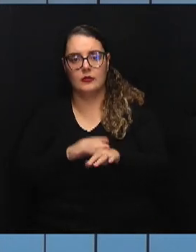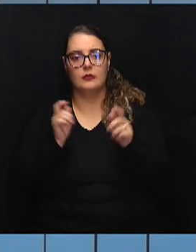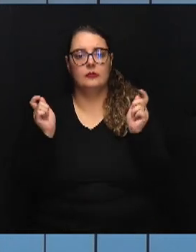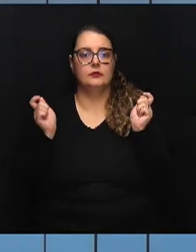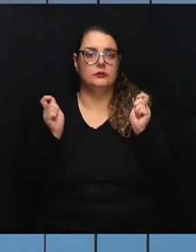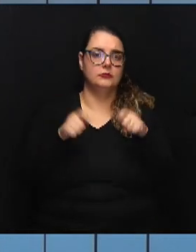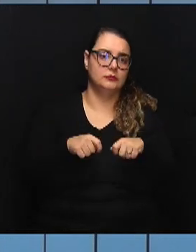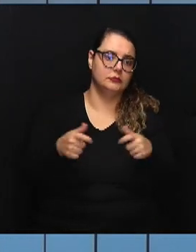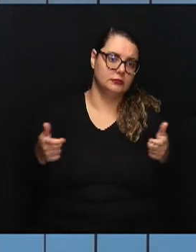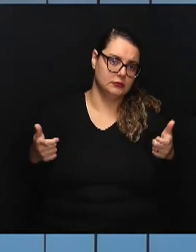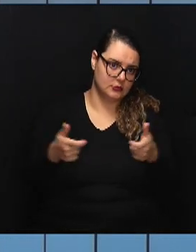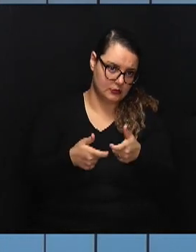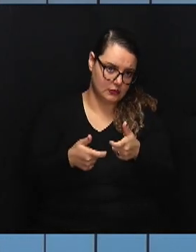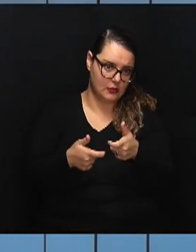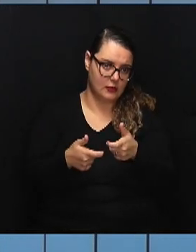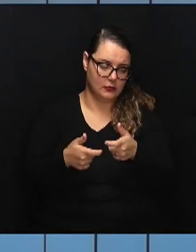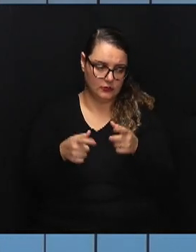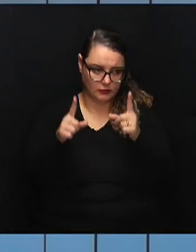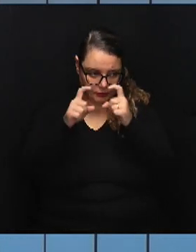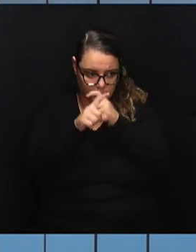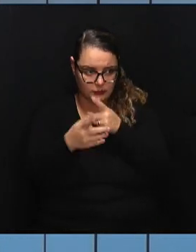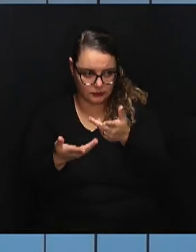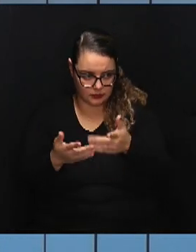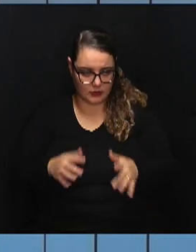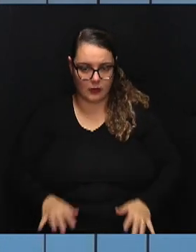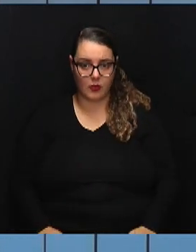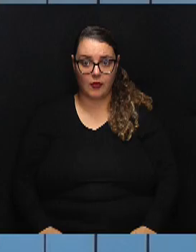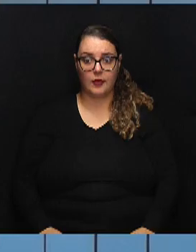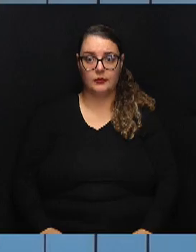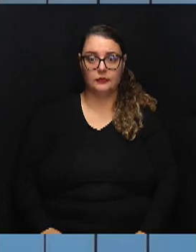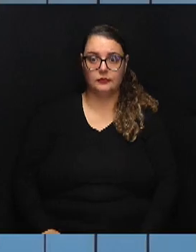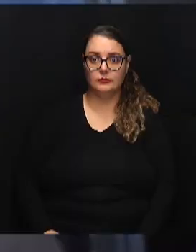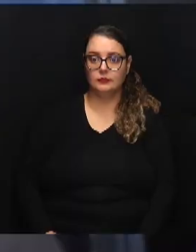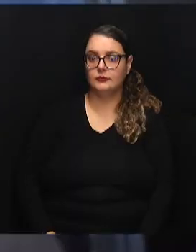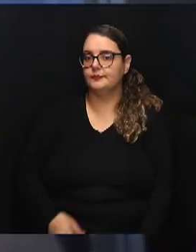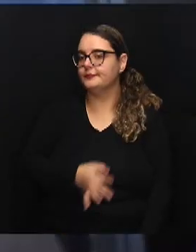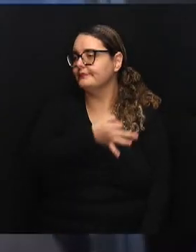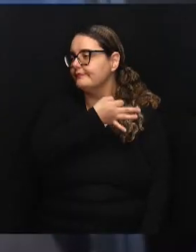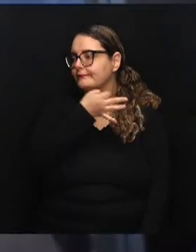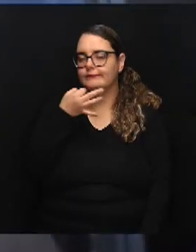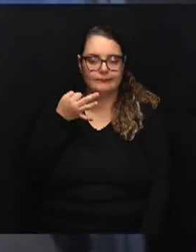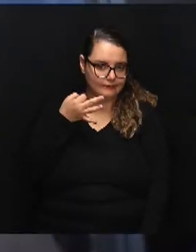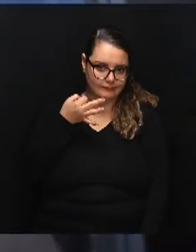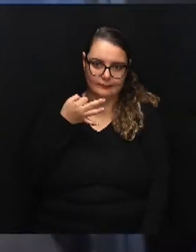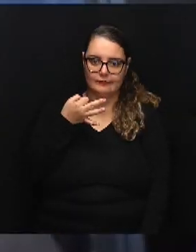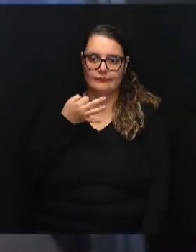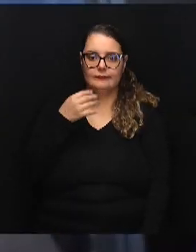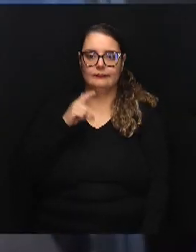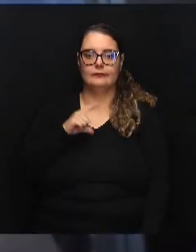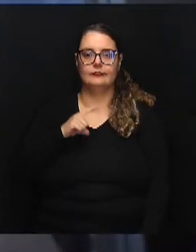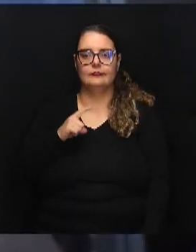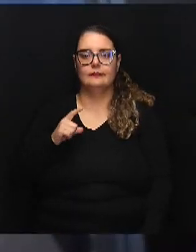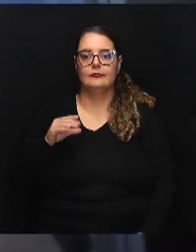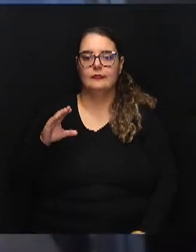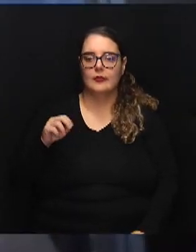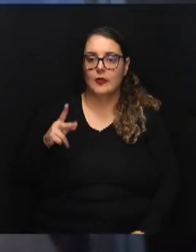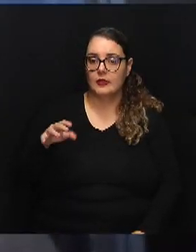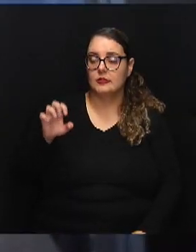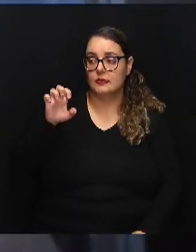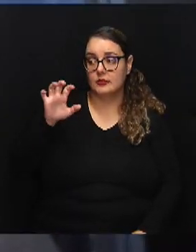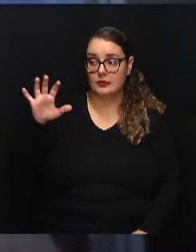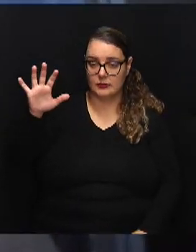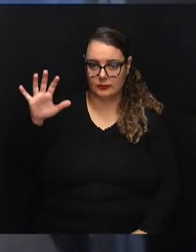eficaz na redução dessas complicações? Super! Acabou de sair um consenso europeu,